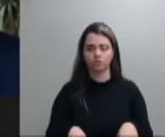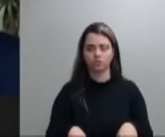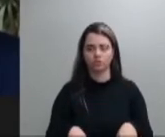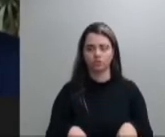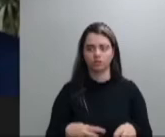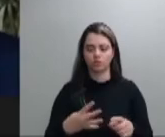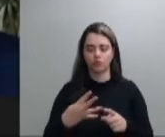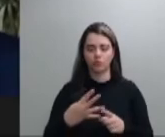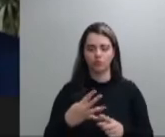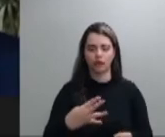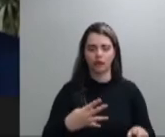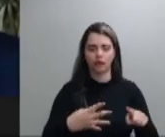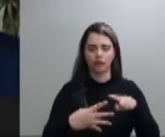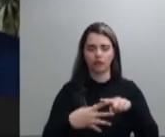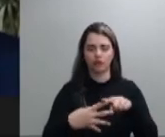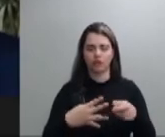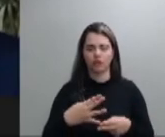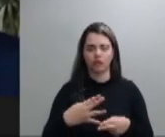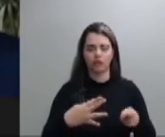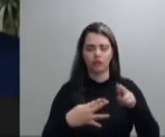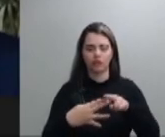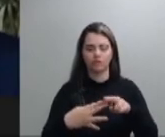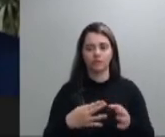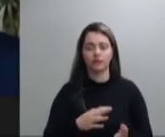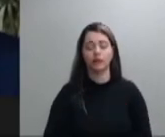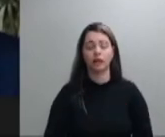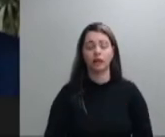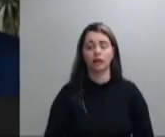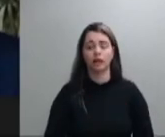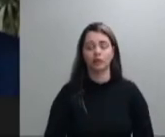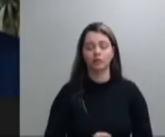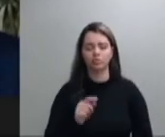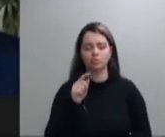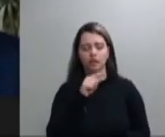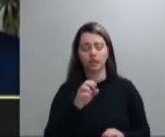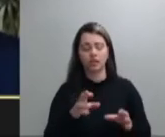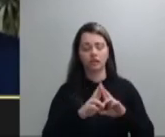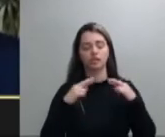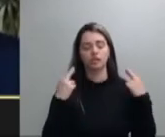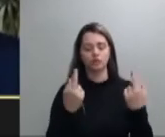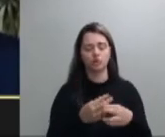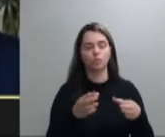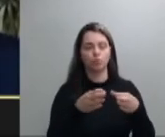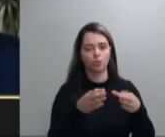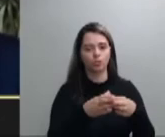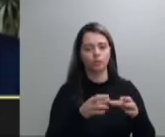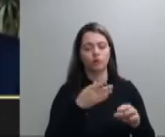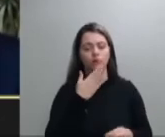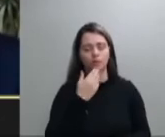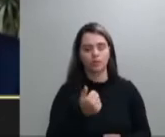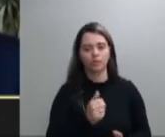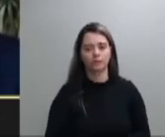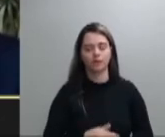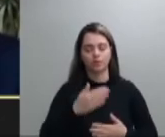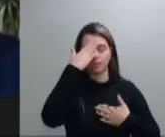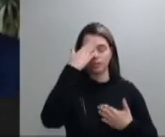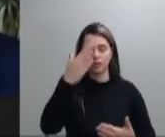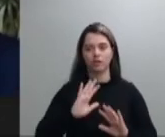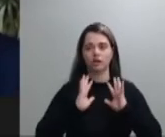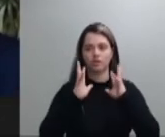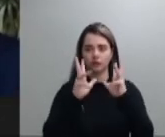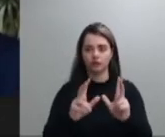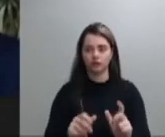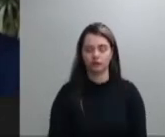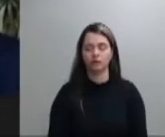processo será remetido para a segunda sessão e lá apreciado tá bom? obrigado pela participação até uma outra